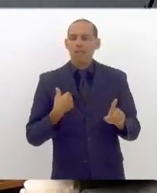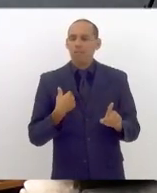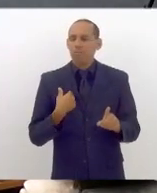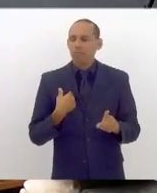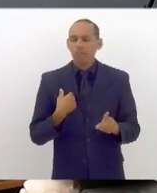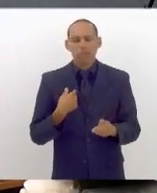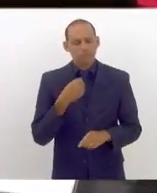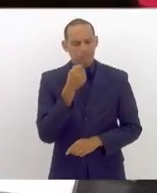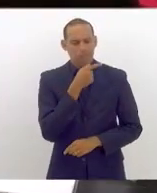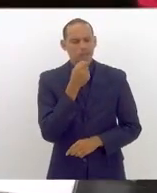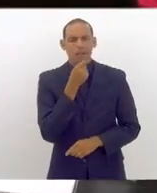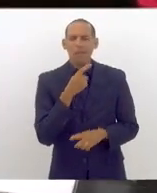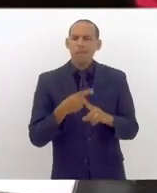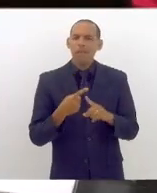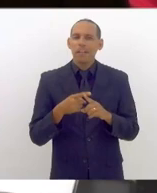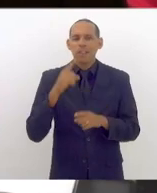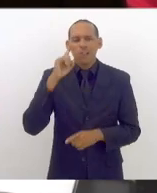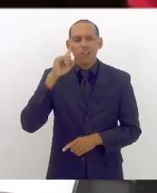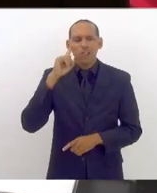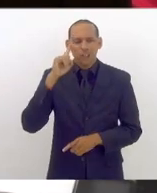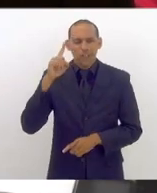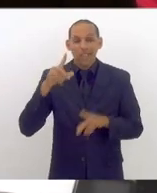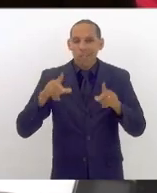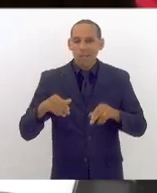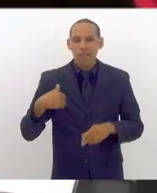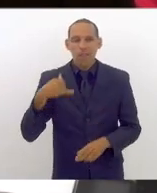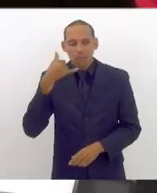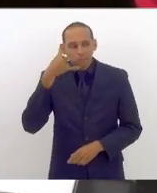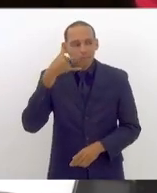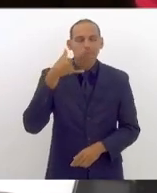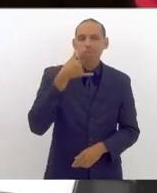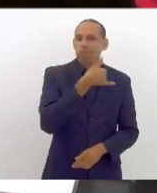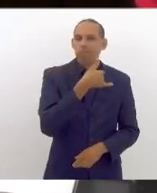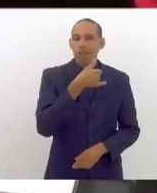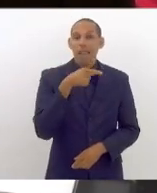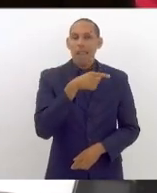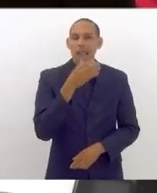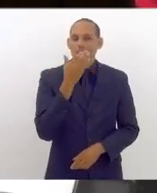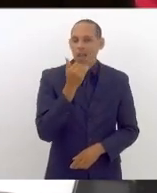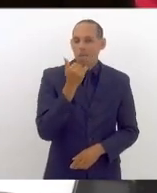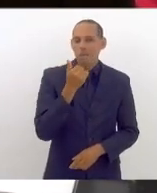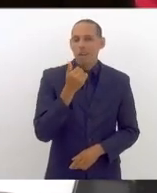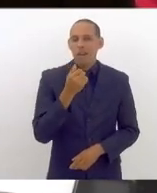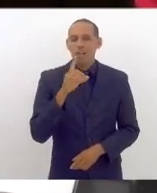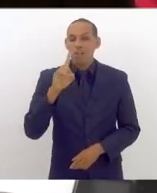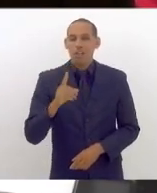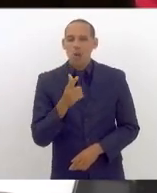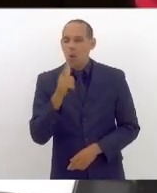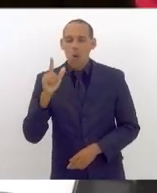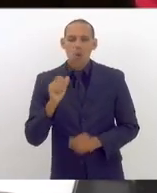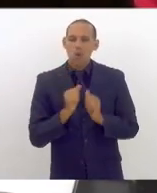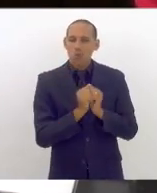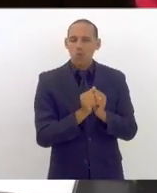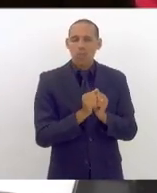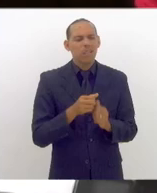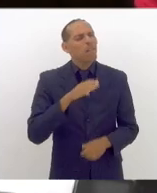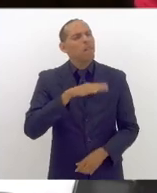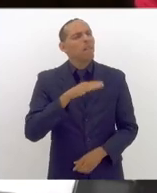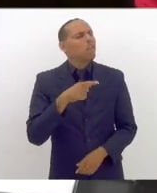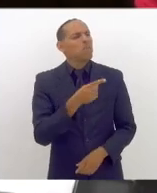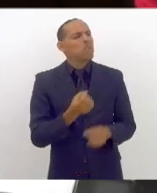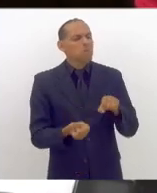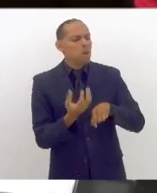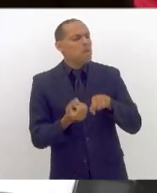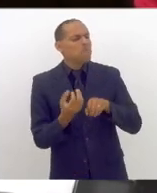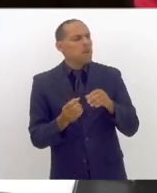porque nesse mesmo dia eu liguei para ele ele tava almoçando com outro diretor amigo nosso falei o Heitor Que história tem